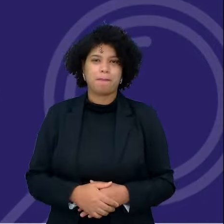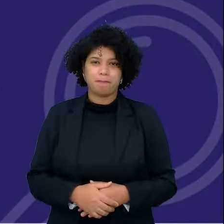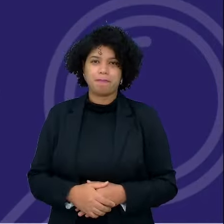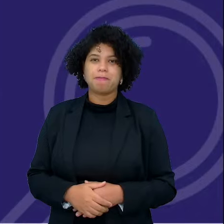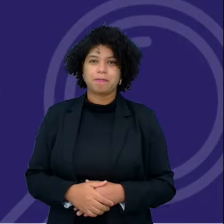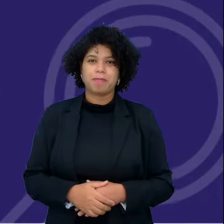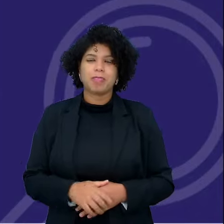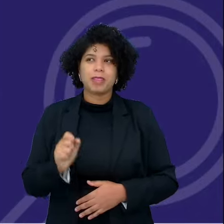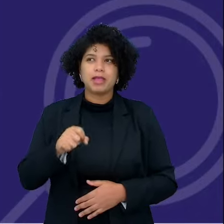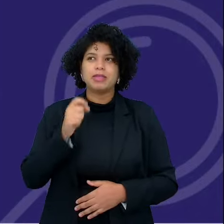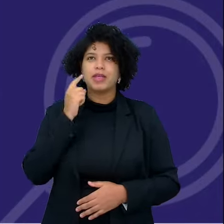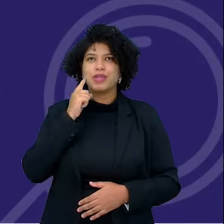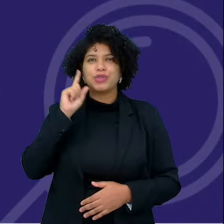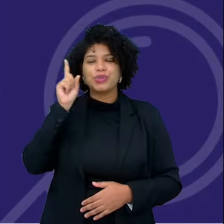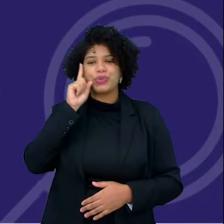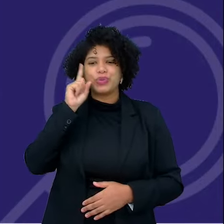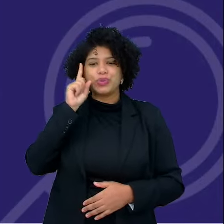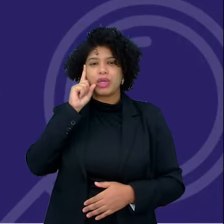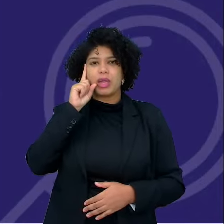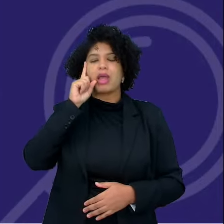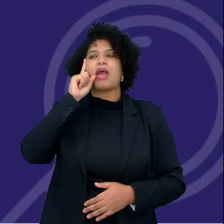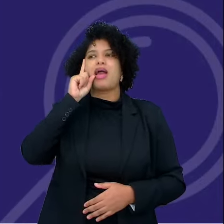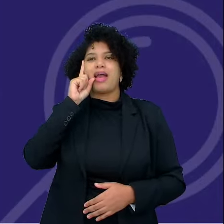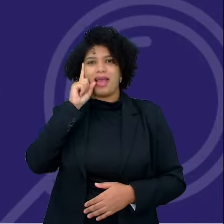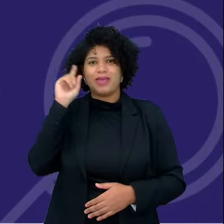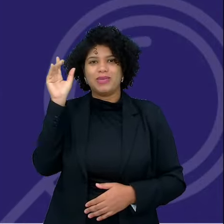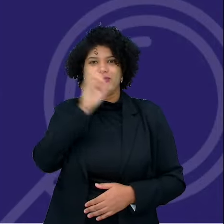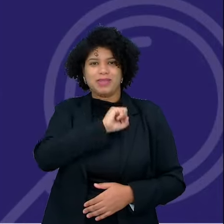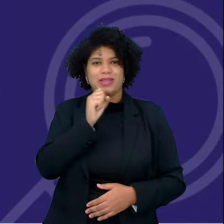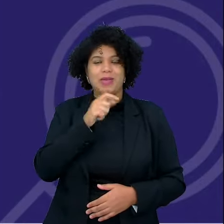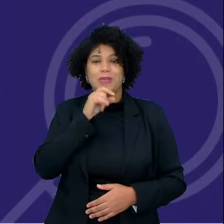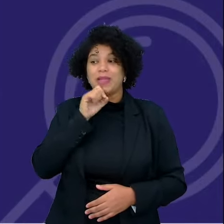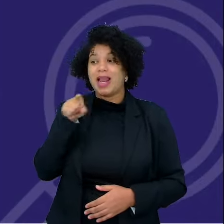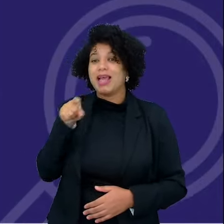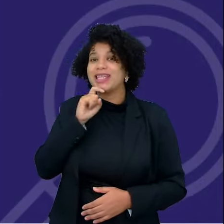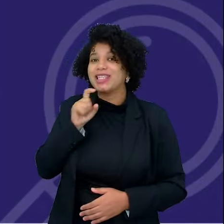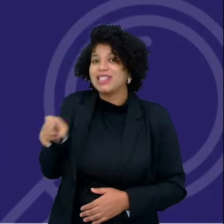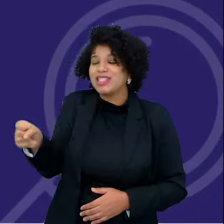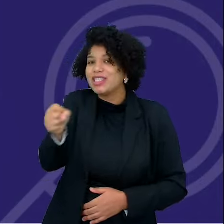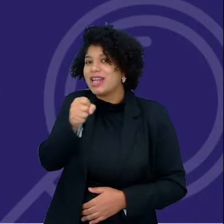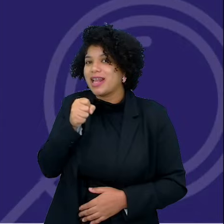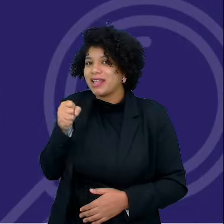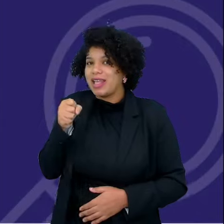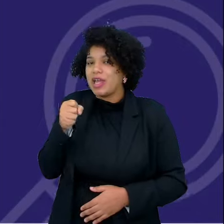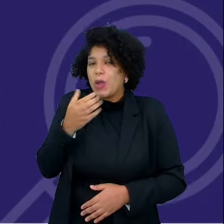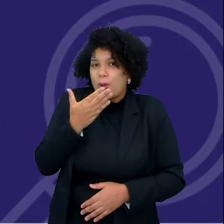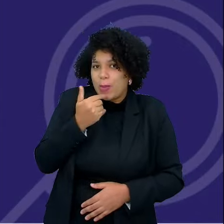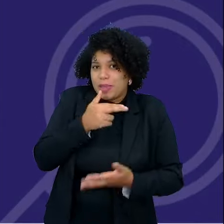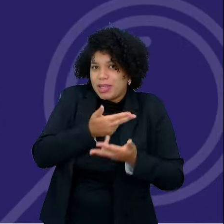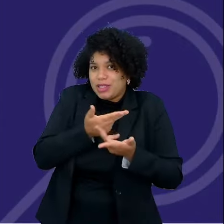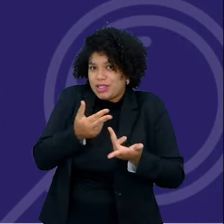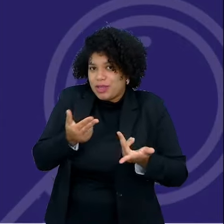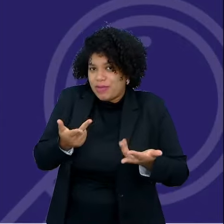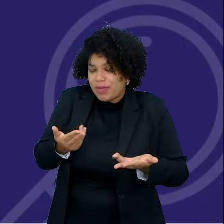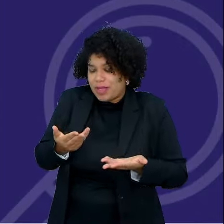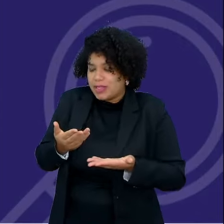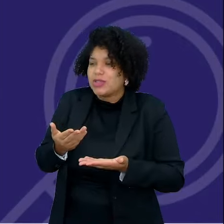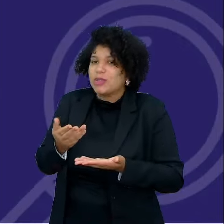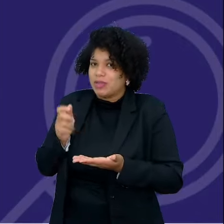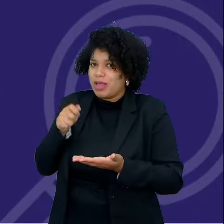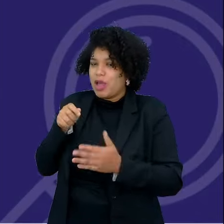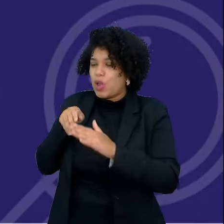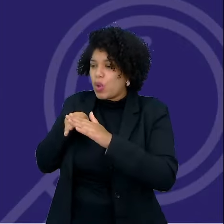consiga ver no cotidiano aquilo que ele acabou de aprender. Então, na geladeira, nossa, olha, se a temperatura acelera a